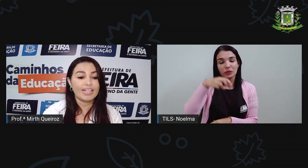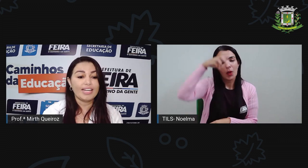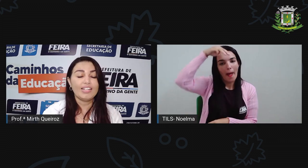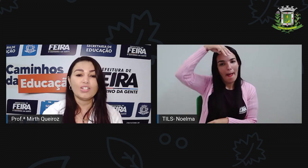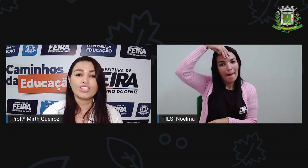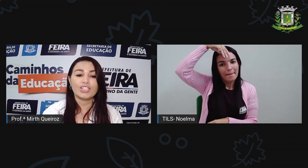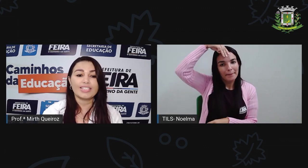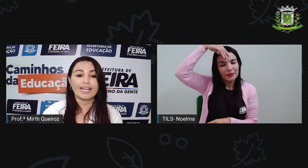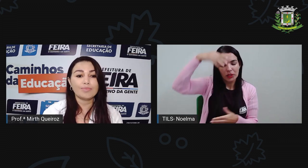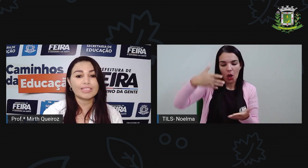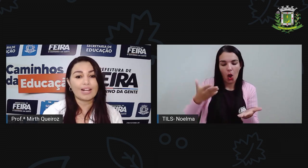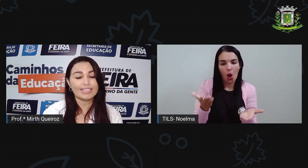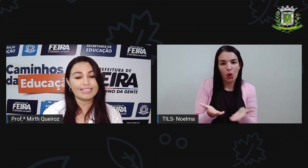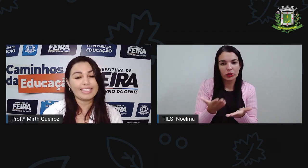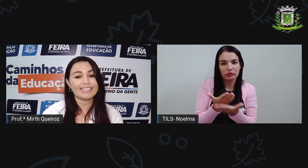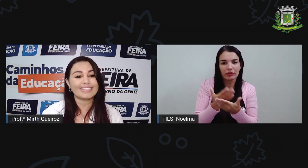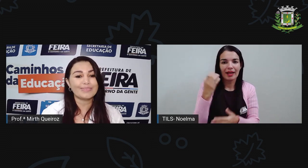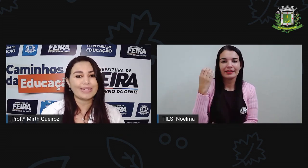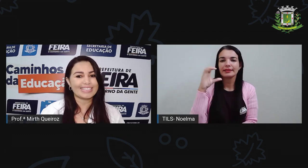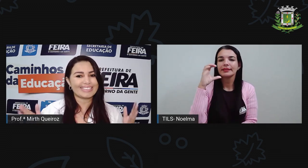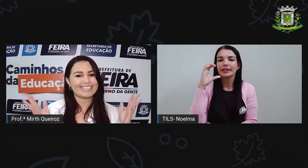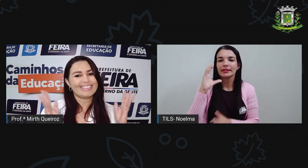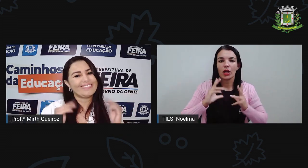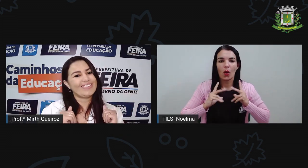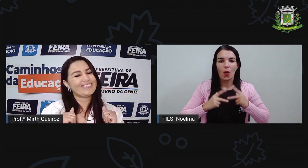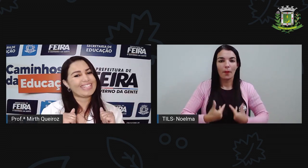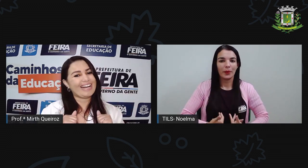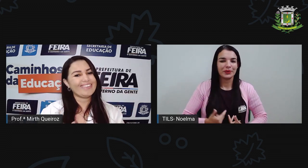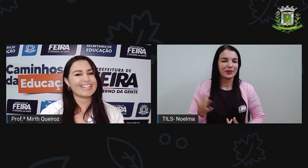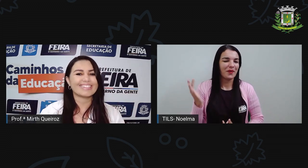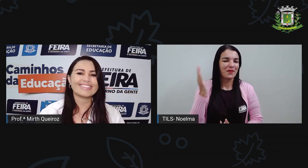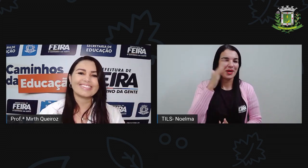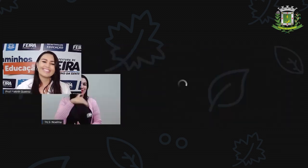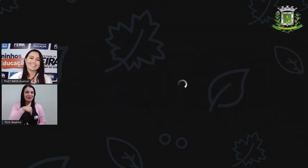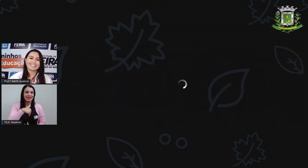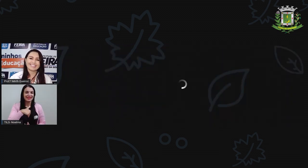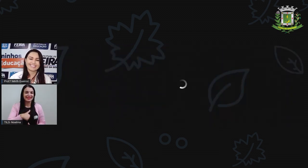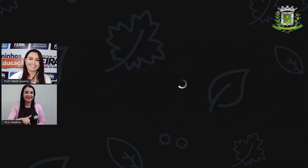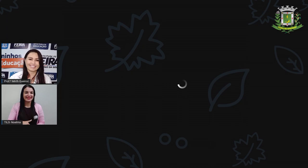Mirthe e hoje nós teremos aula de ciências humanas. Vamos à aula?